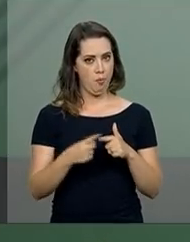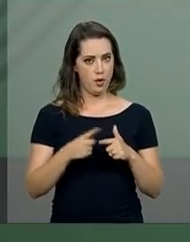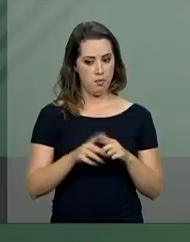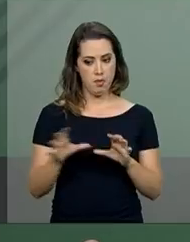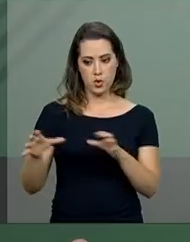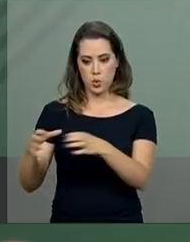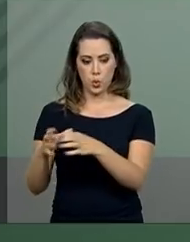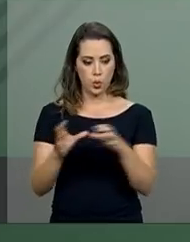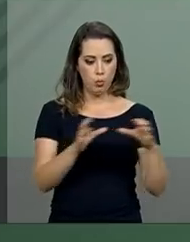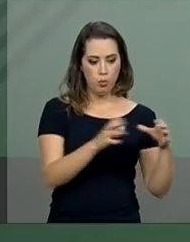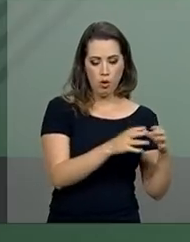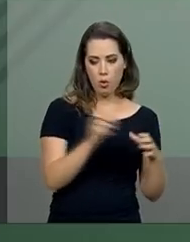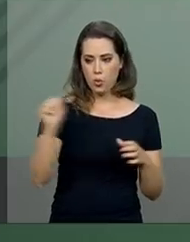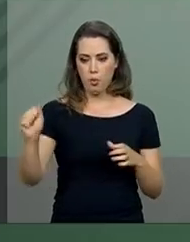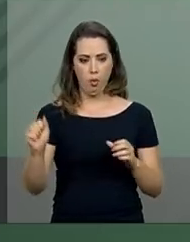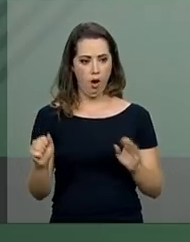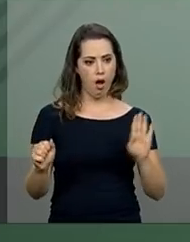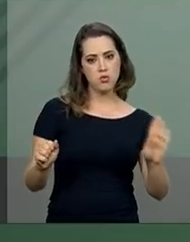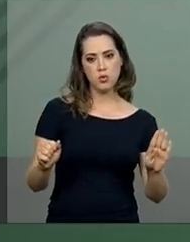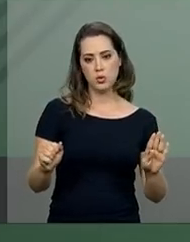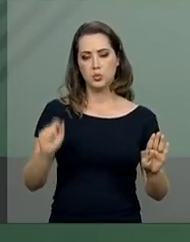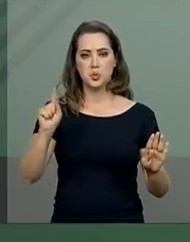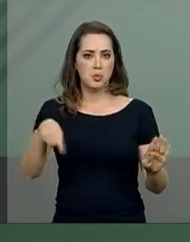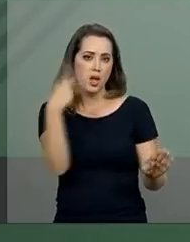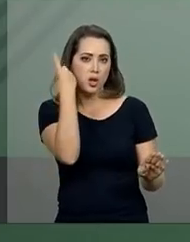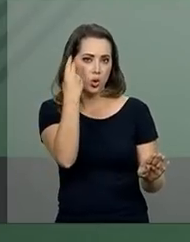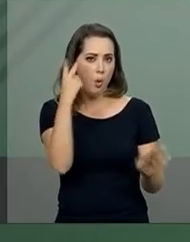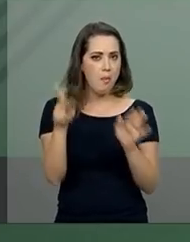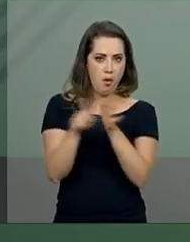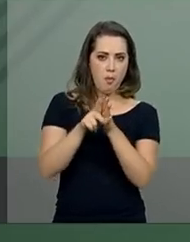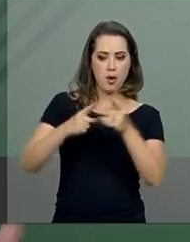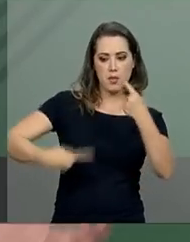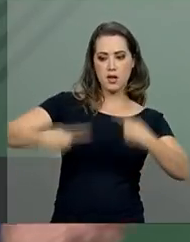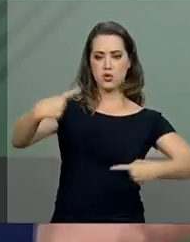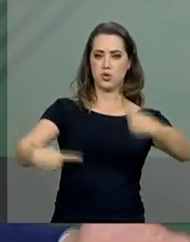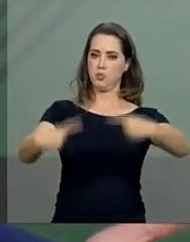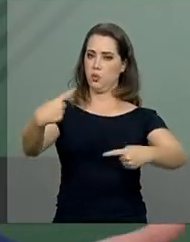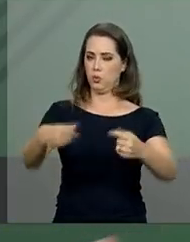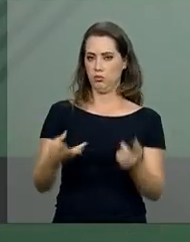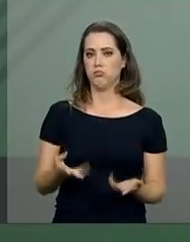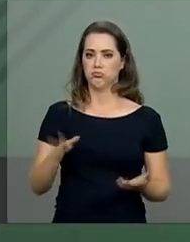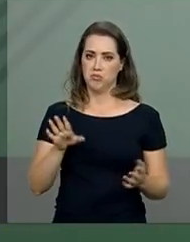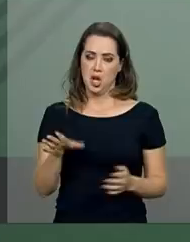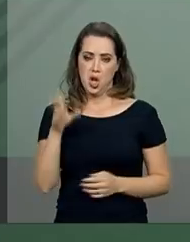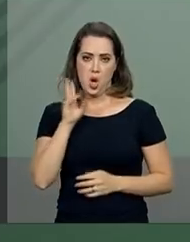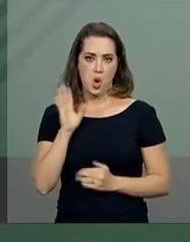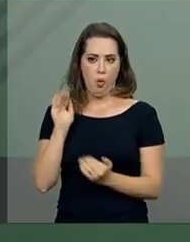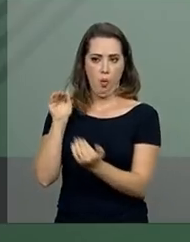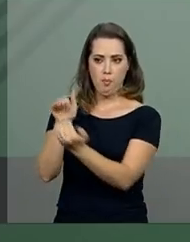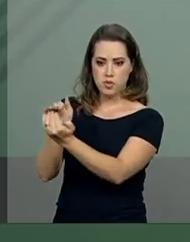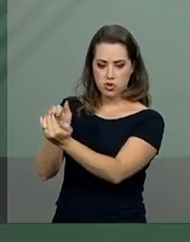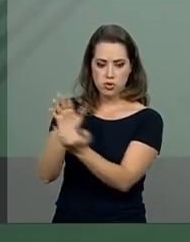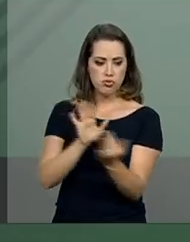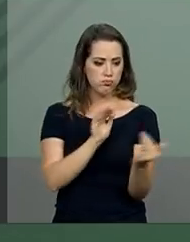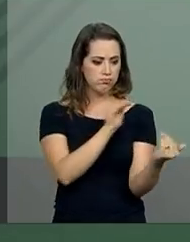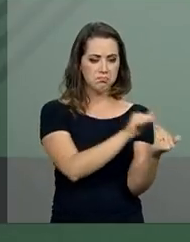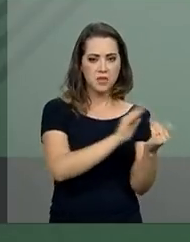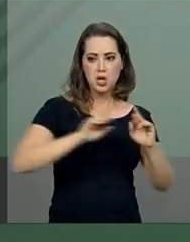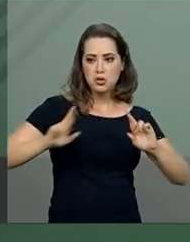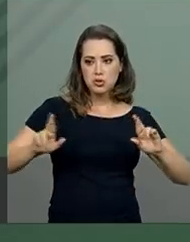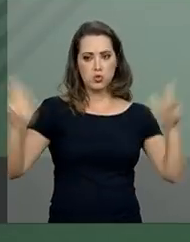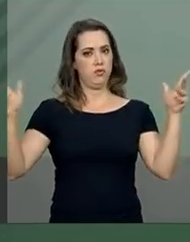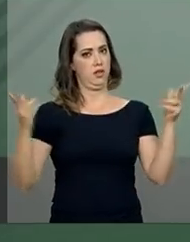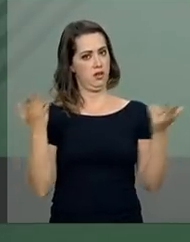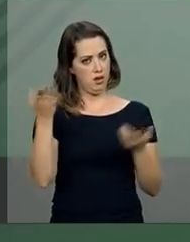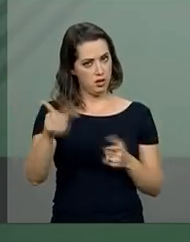disputa eleitoral visto com naturalidade são visões que se colocam para o eleitor escolher qual é